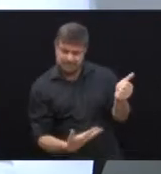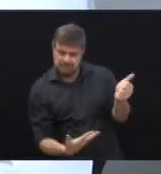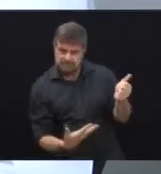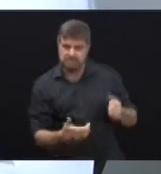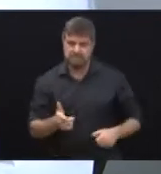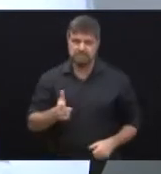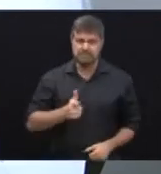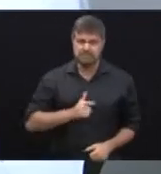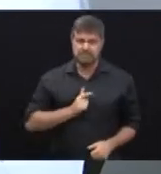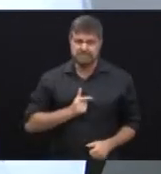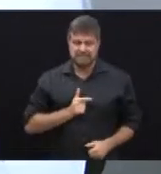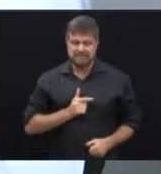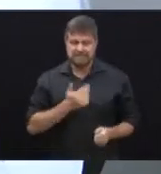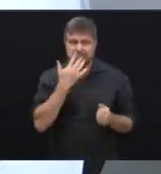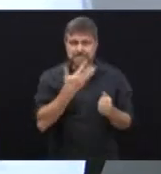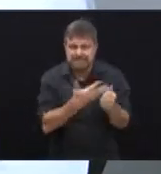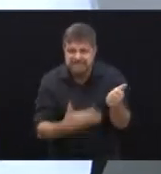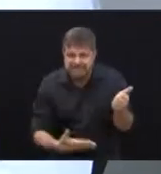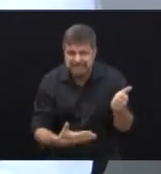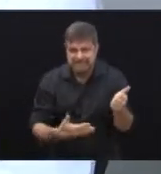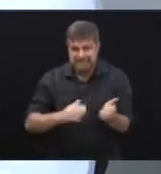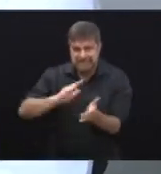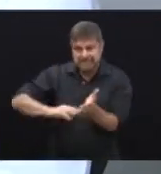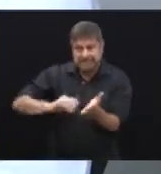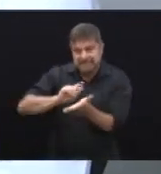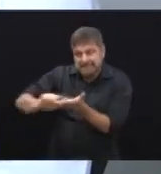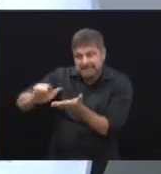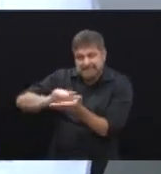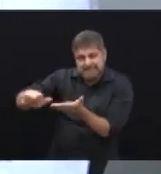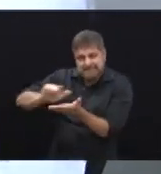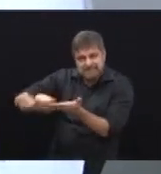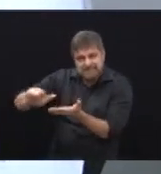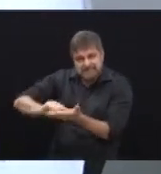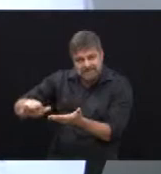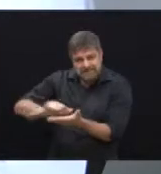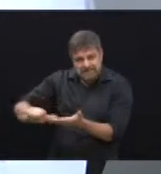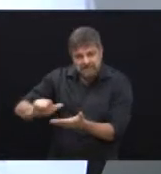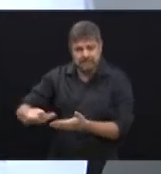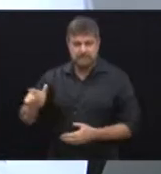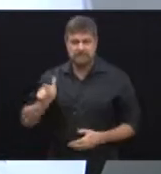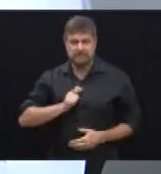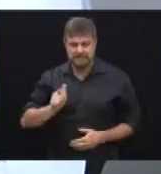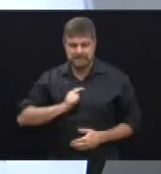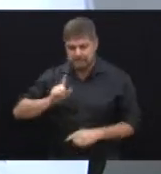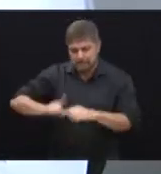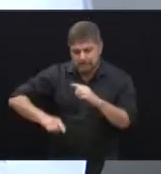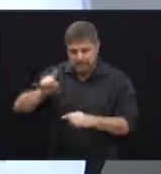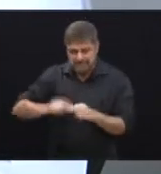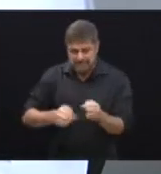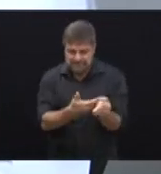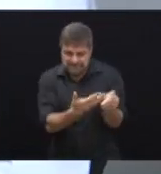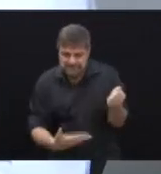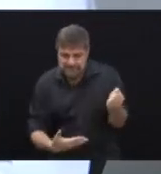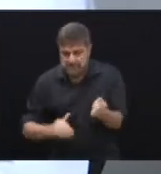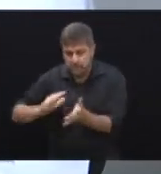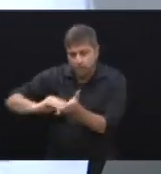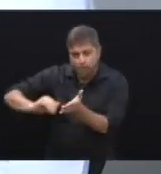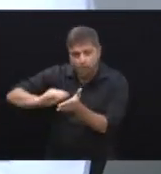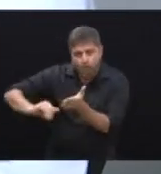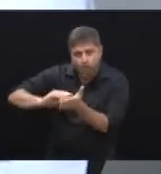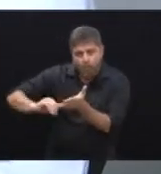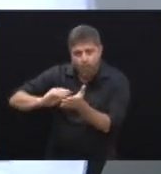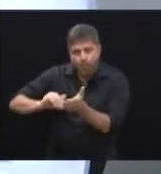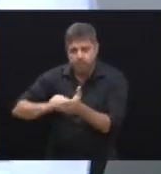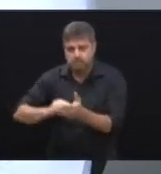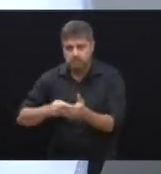E troca de coisas que tem com coisas que não tem, né? Algumas coisas que têm excesso, nocivas, tiram,